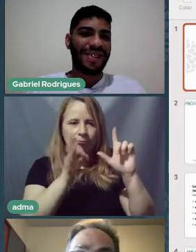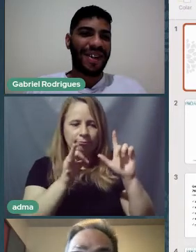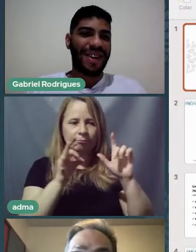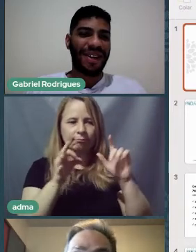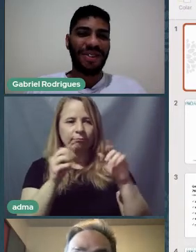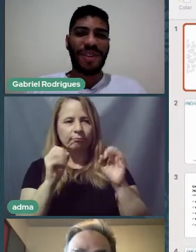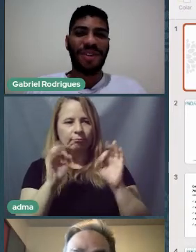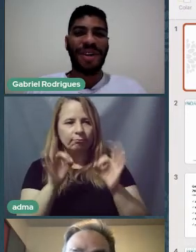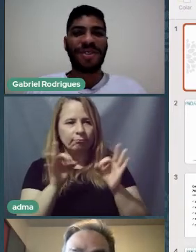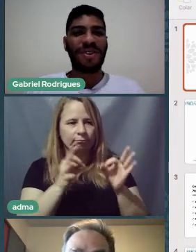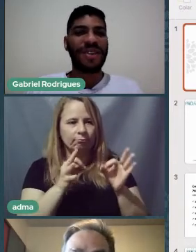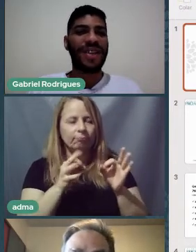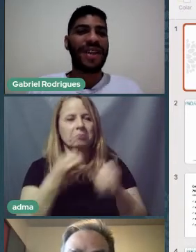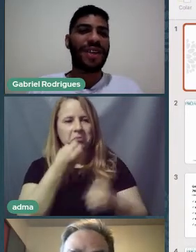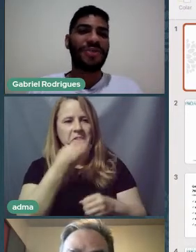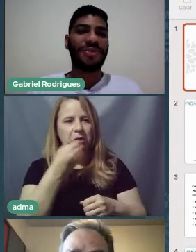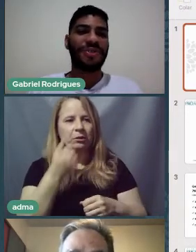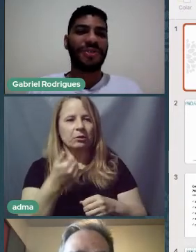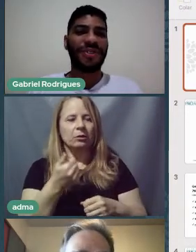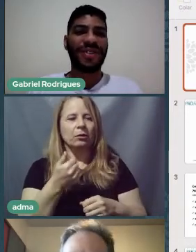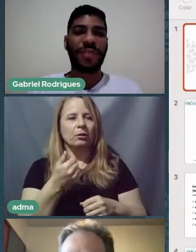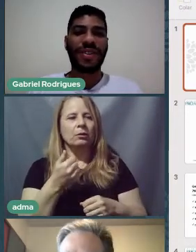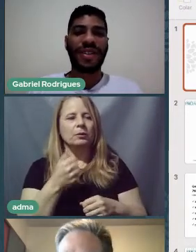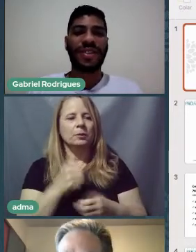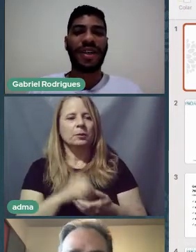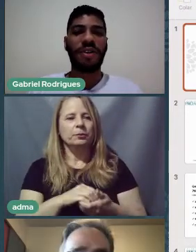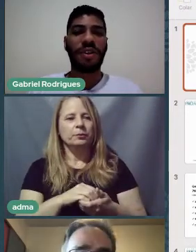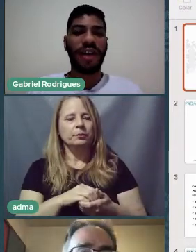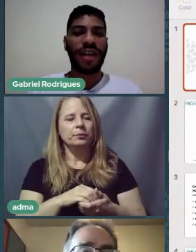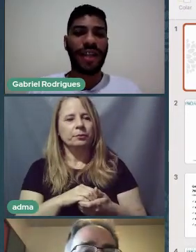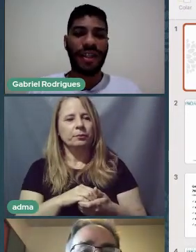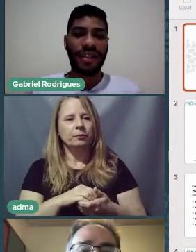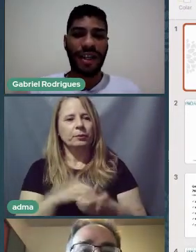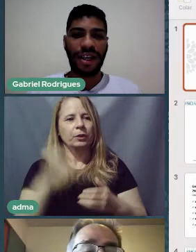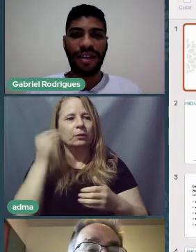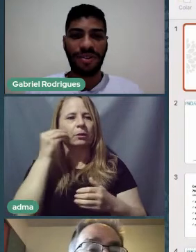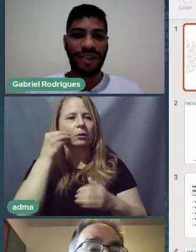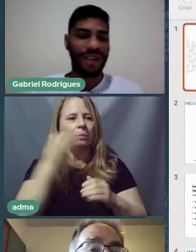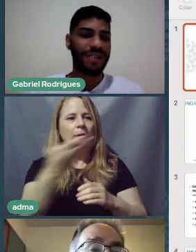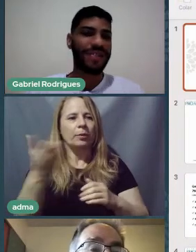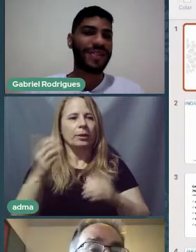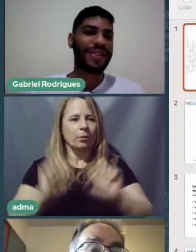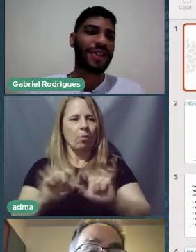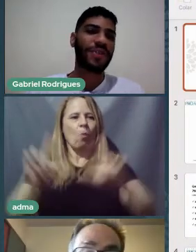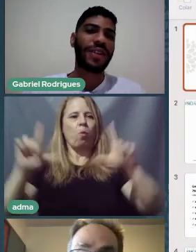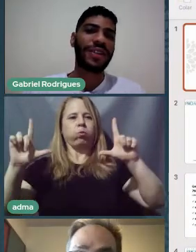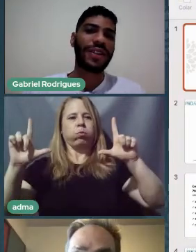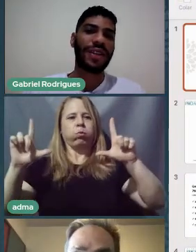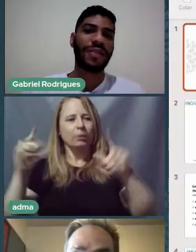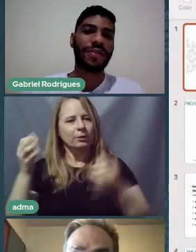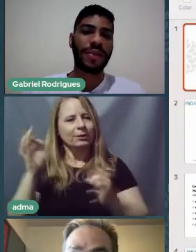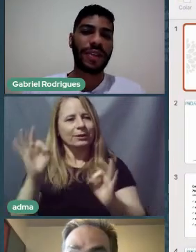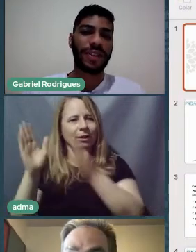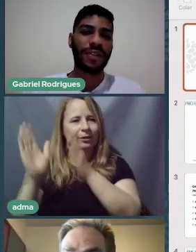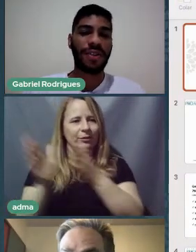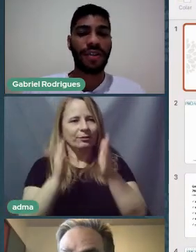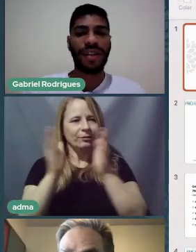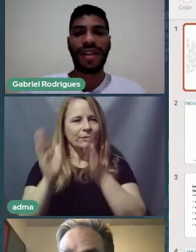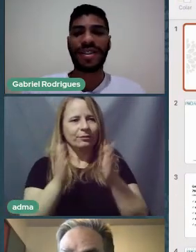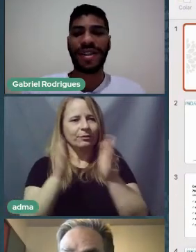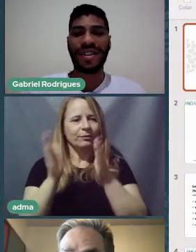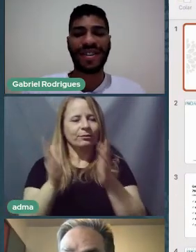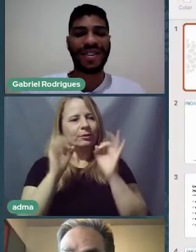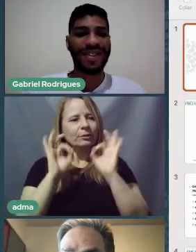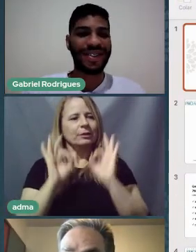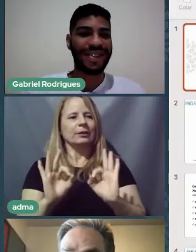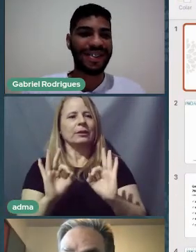certo, doutor Paulo. É só entrar lá na apresentação, colocar em tela cheia e tudo certo. A gente já está vendo sua apresentação, só não está em